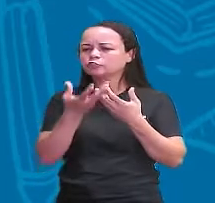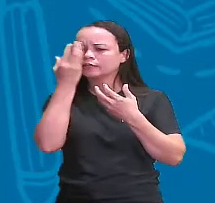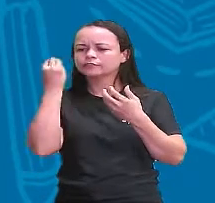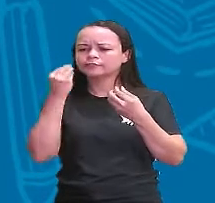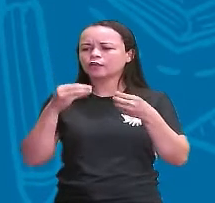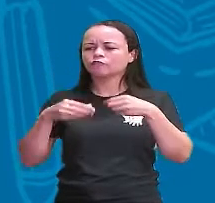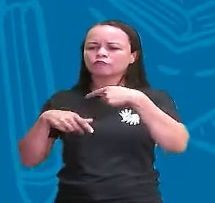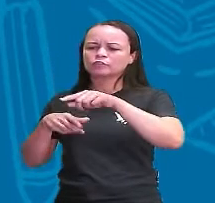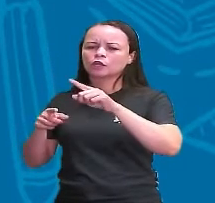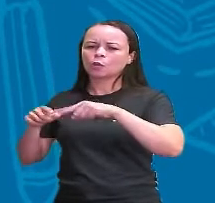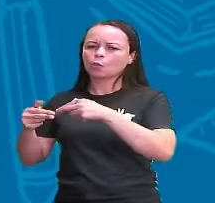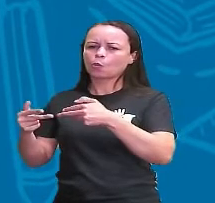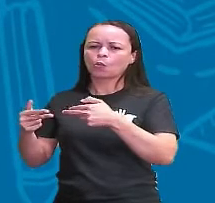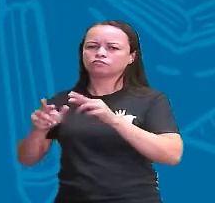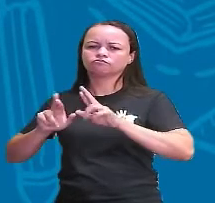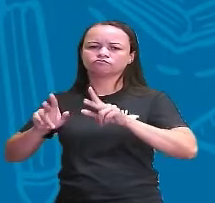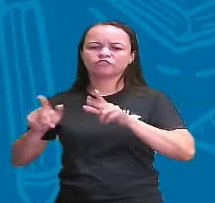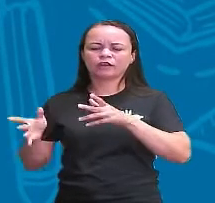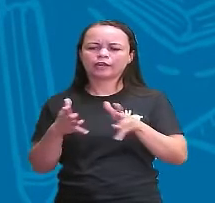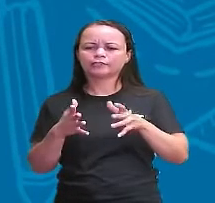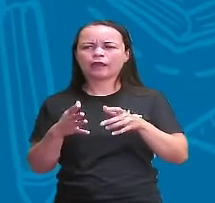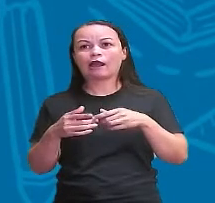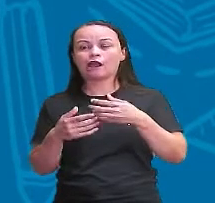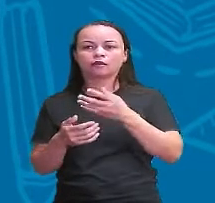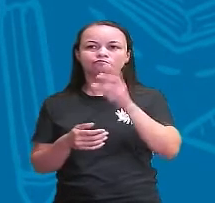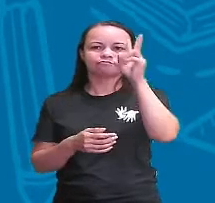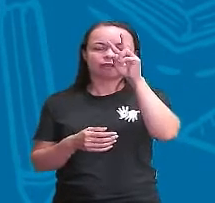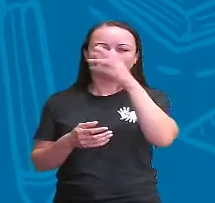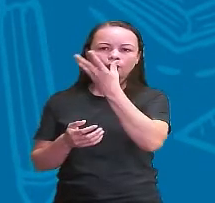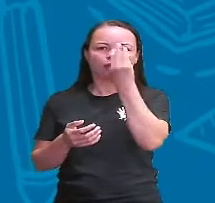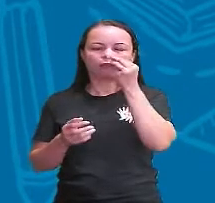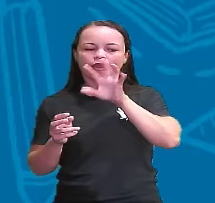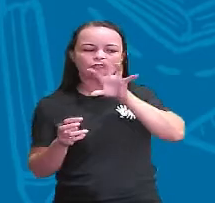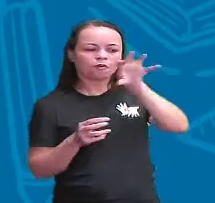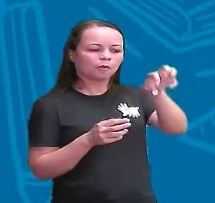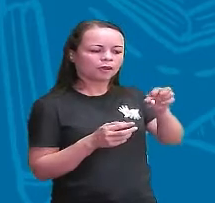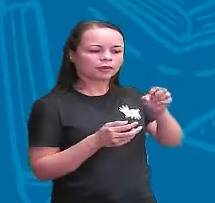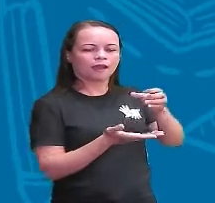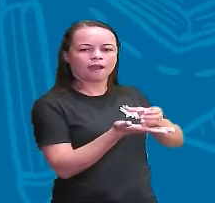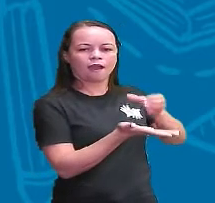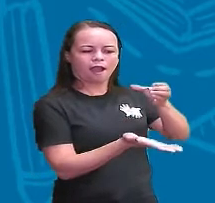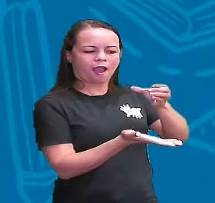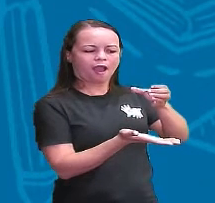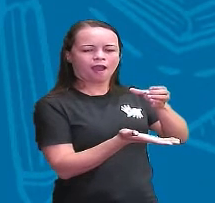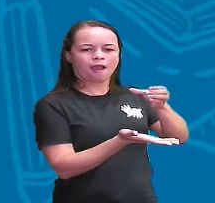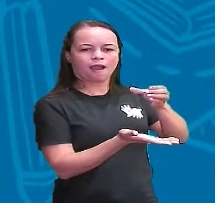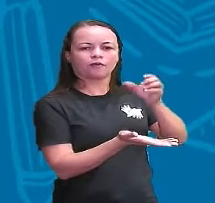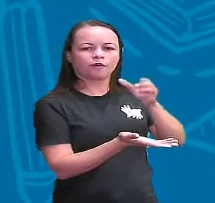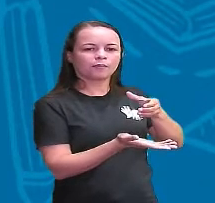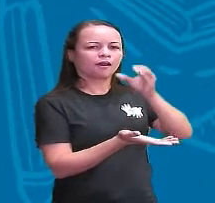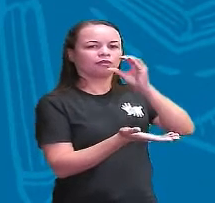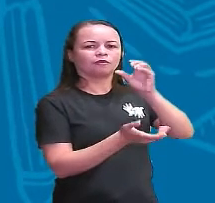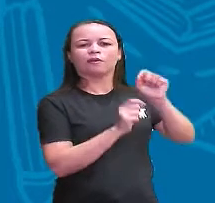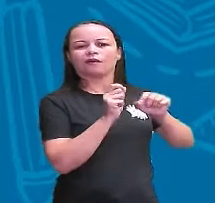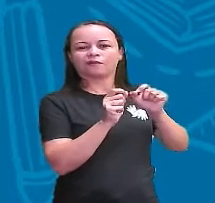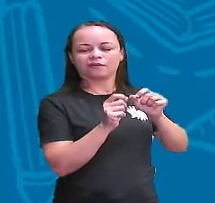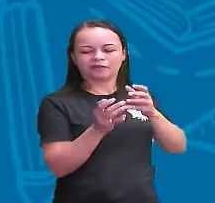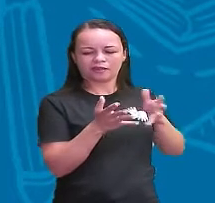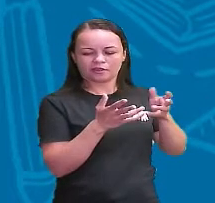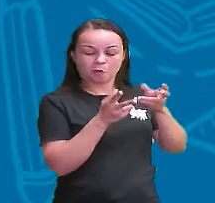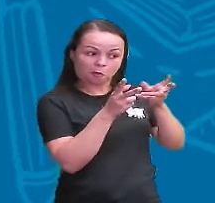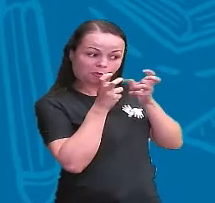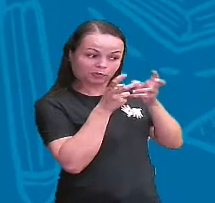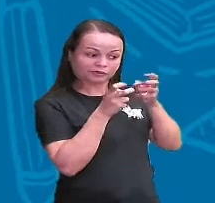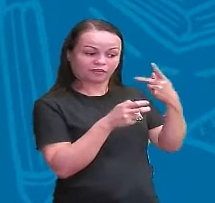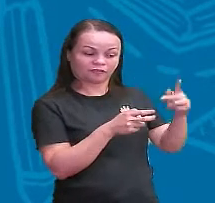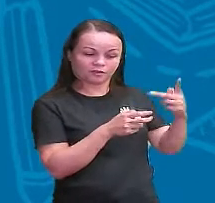passou uns 3, 4 minutinhos, você foi lá e foi pegar aquele copo novamente para tomar aquela água. Observem que esse